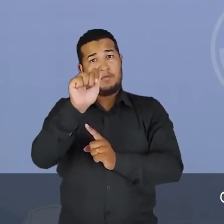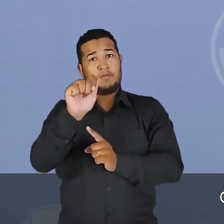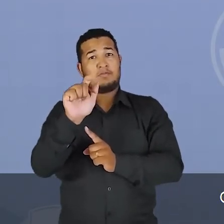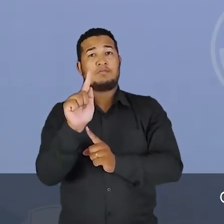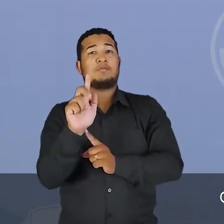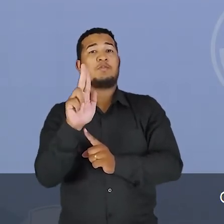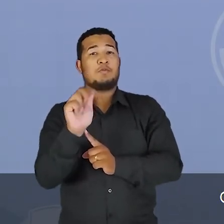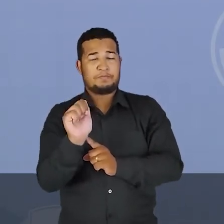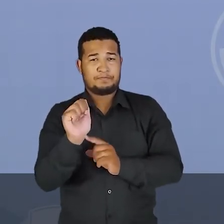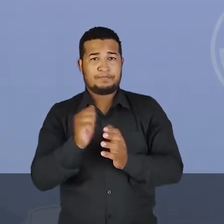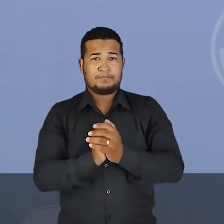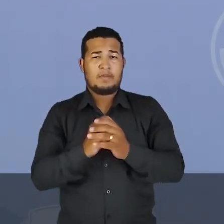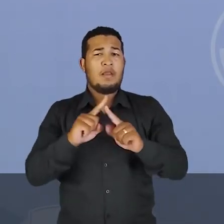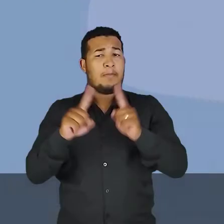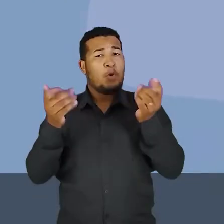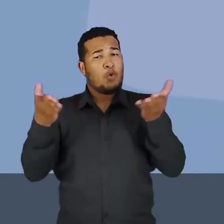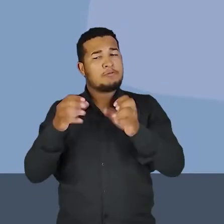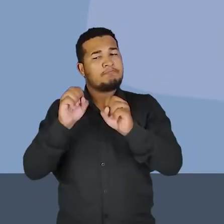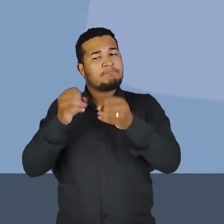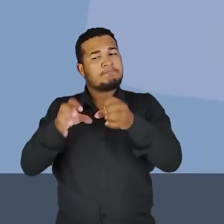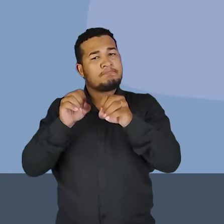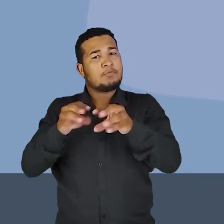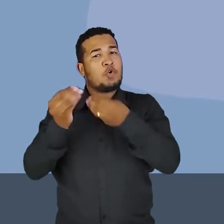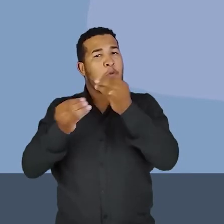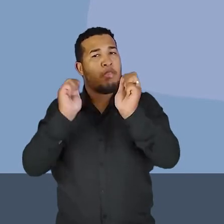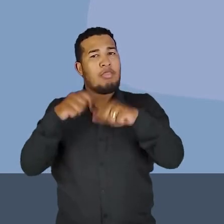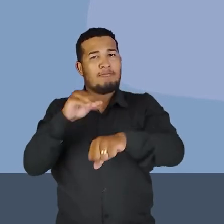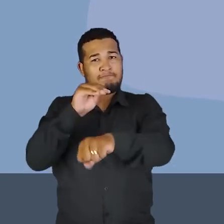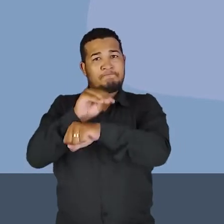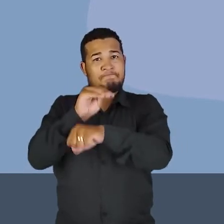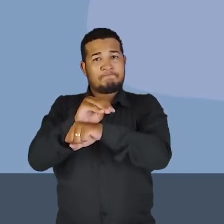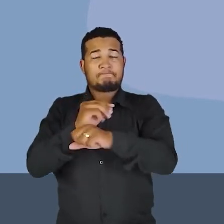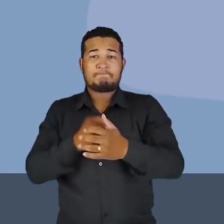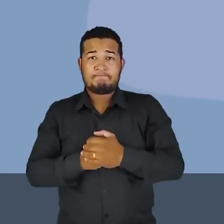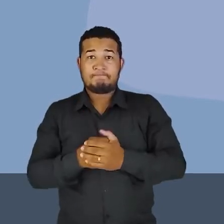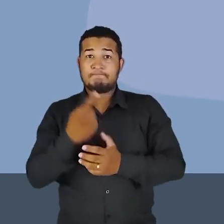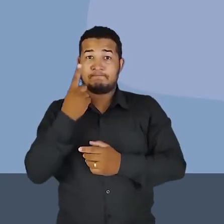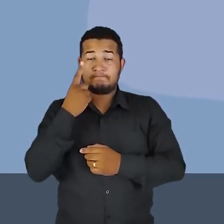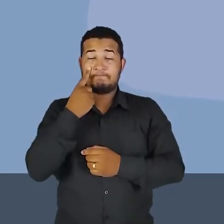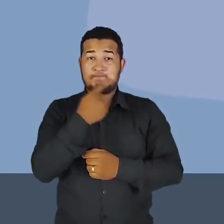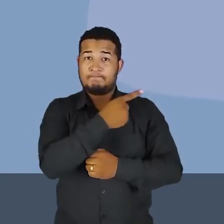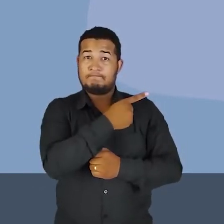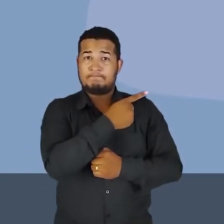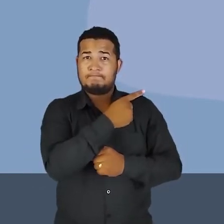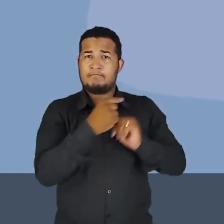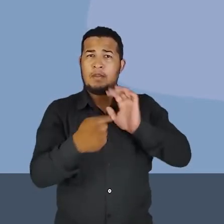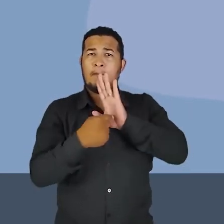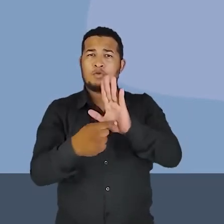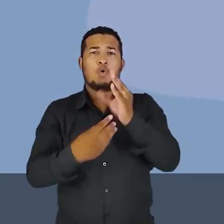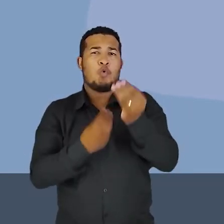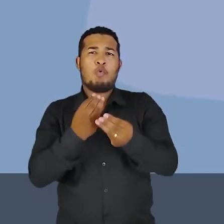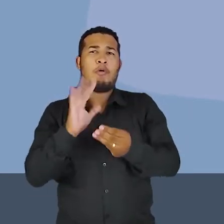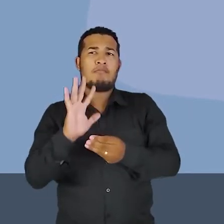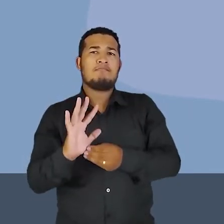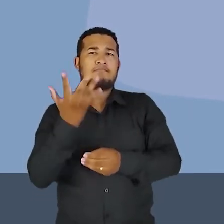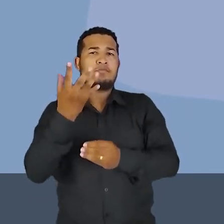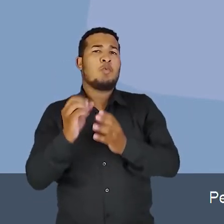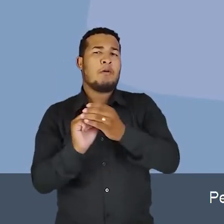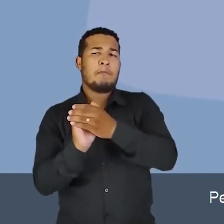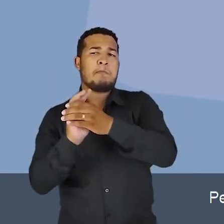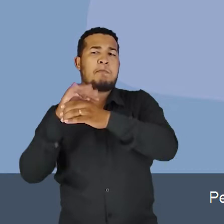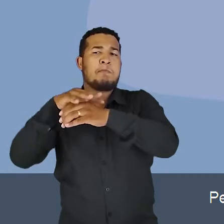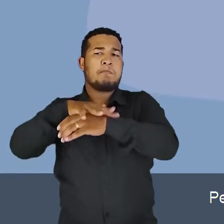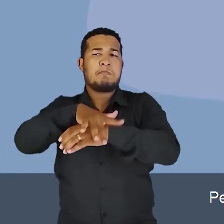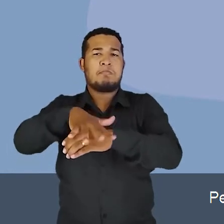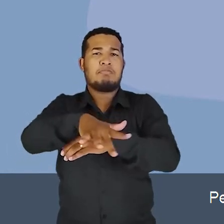nascentes hoje em dia. Então, observe na imagem esse esquema aí, que mostra para você como que é a formação de uma nascente. Perceba